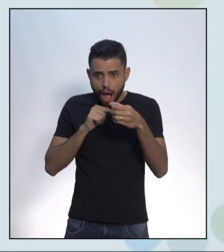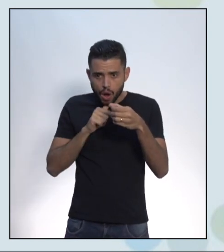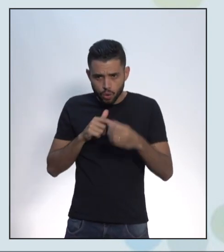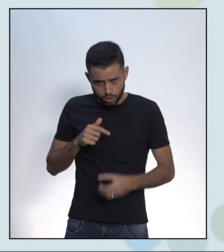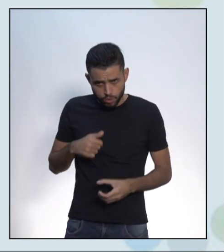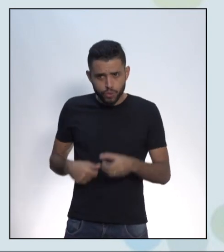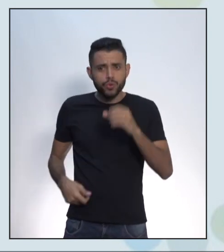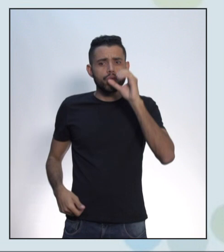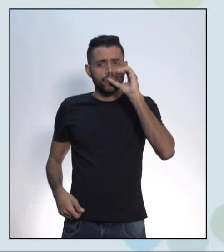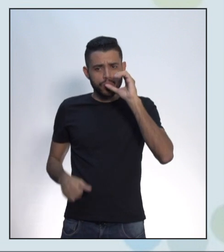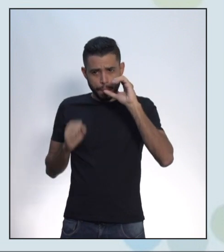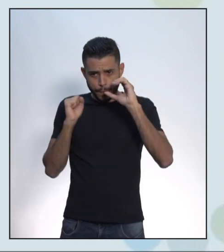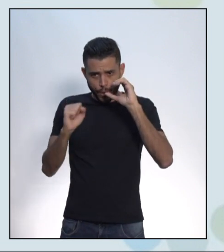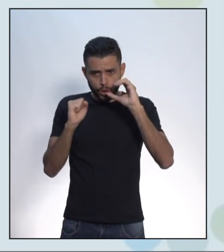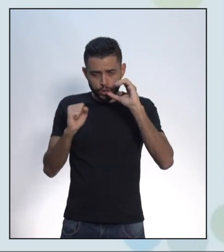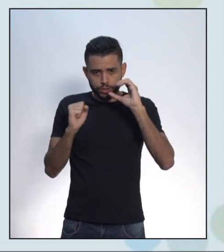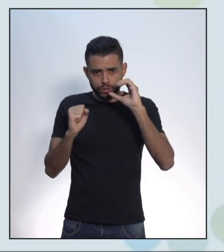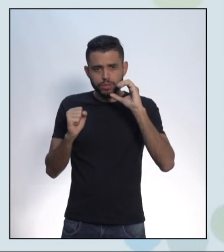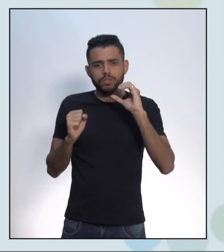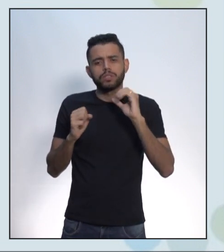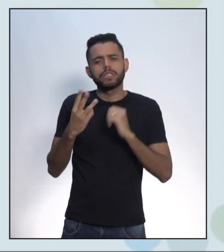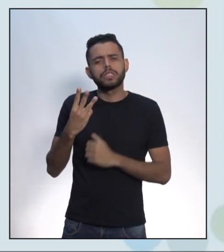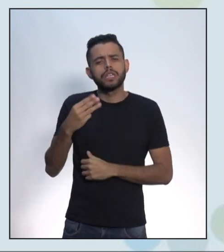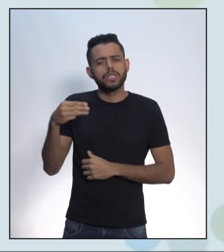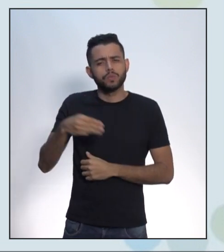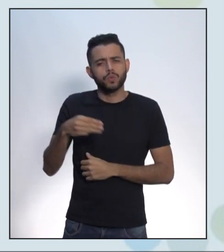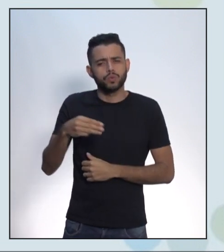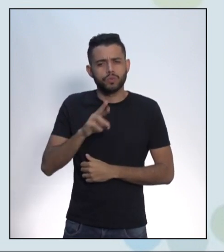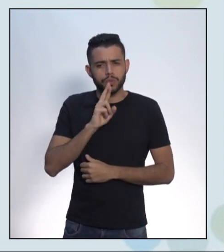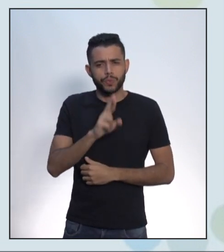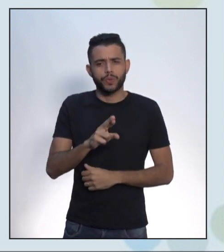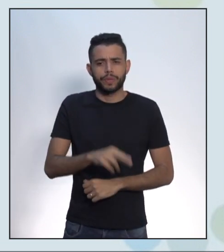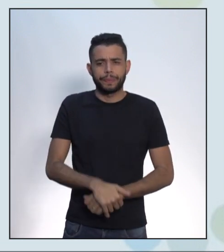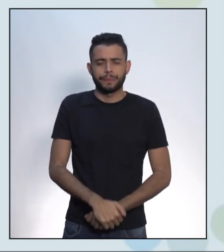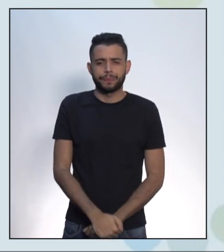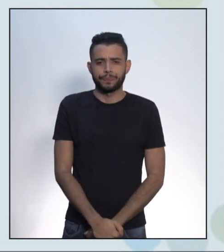é bom para o consumo? Então, você tem 3 minutinhos aí para responder essa questão.